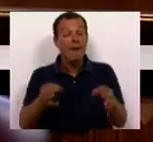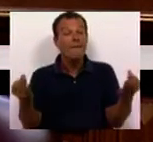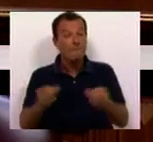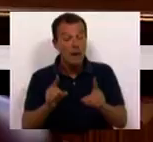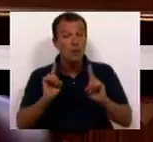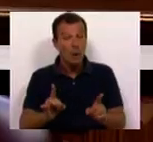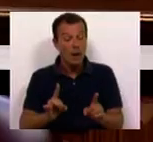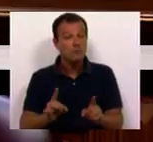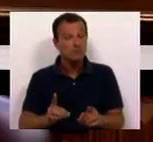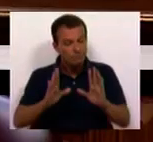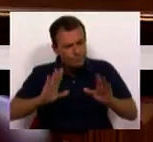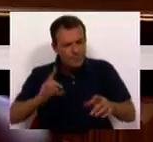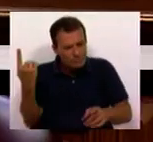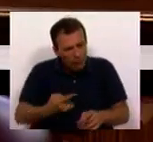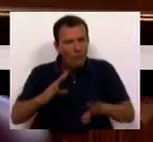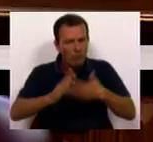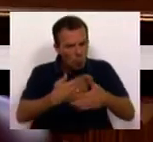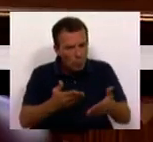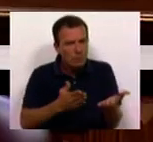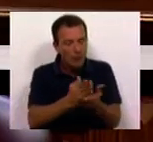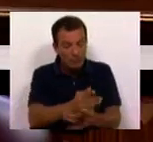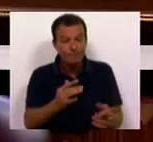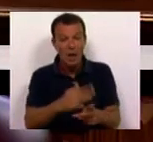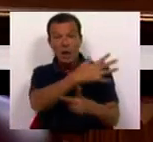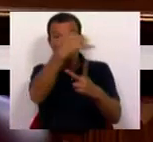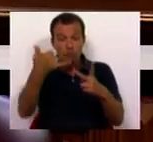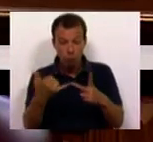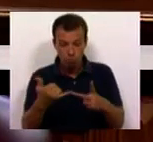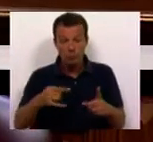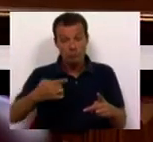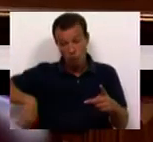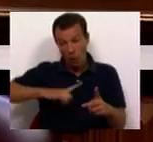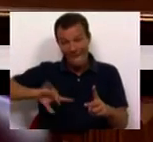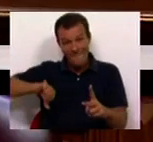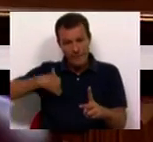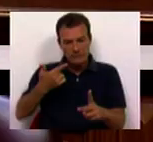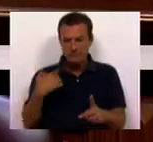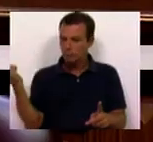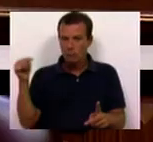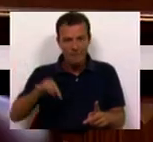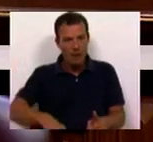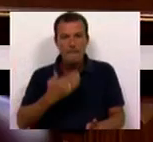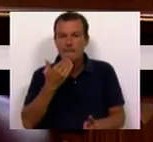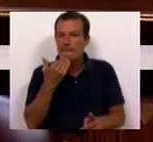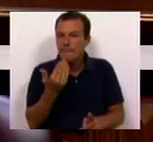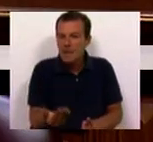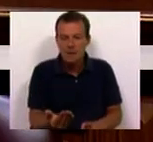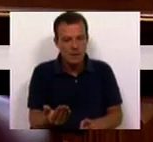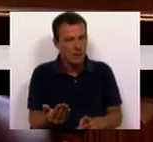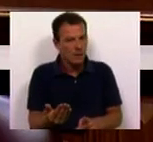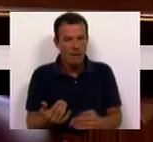deve acontecer. Quero dizer-lhe, em segundo lugar, que nós, Verdes, não viemos aqui pedir-lhe